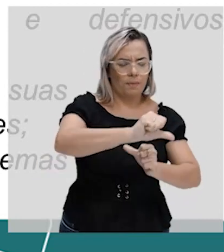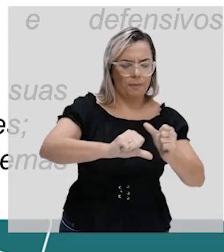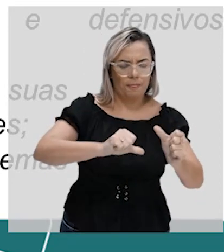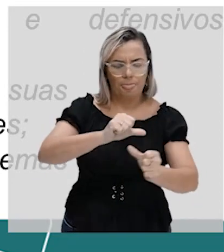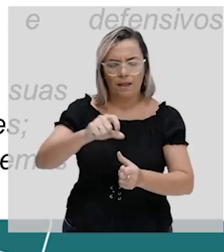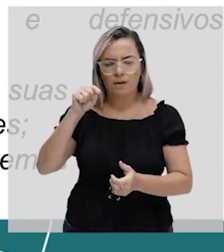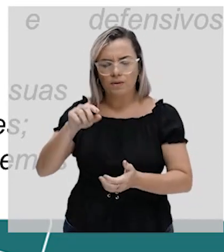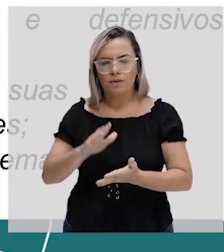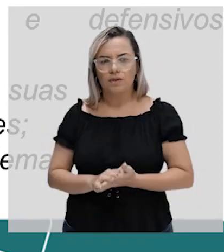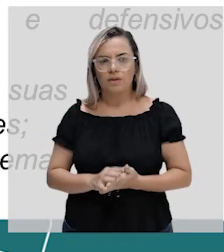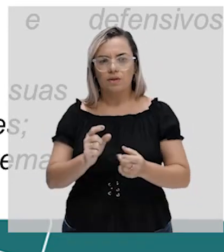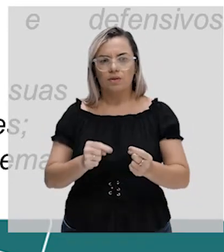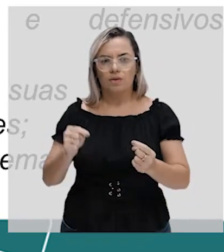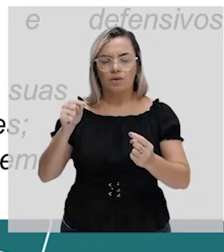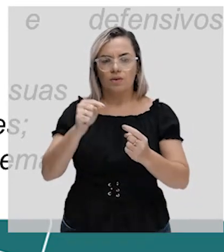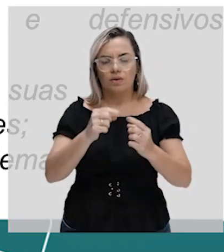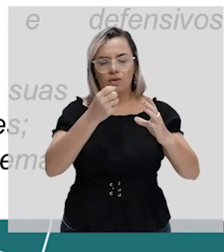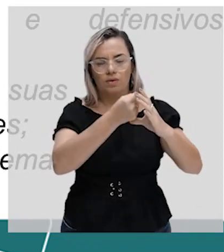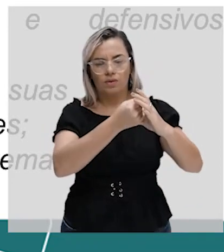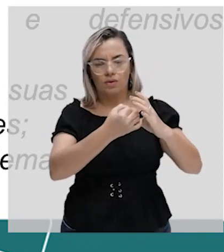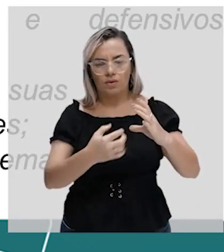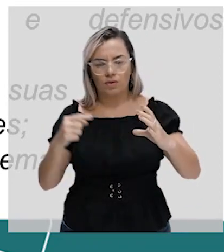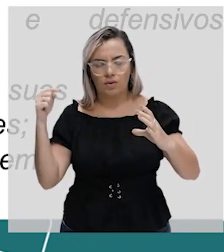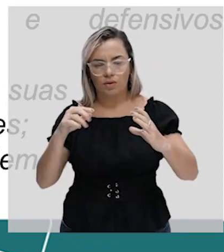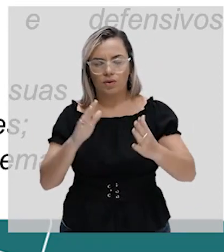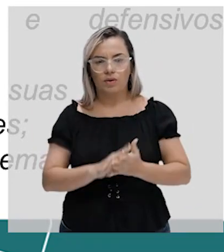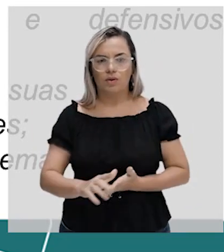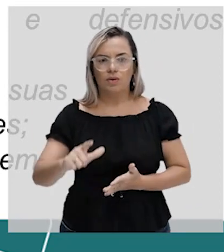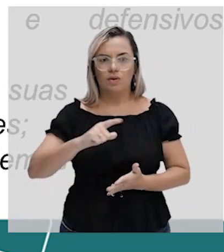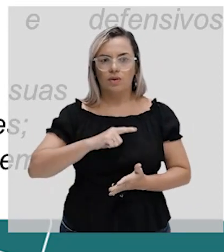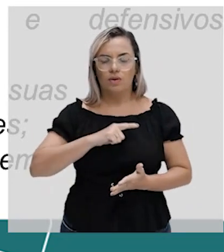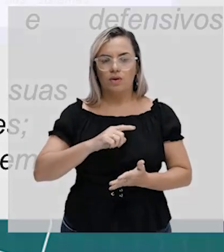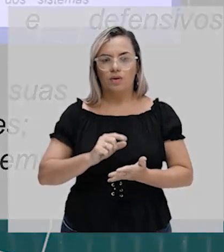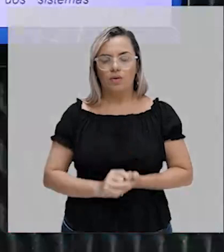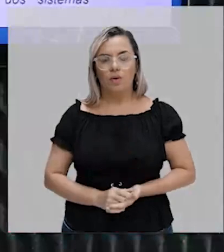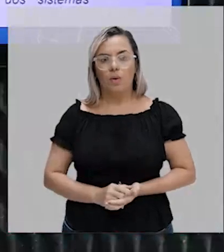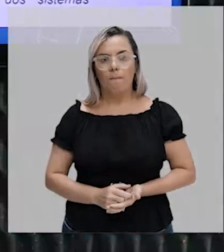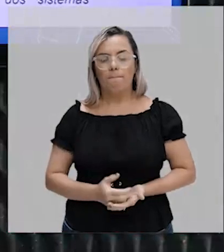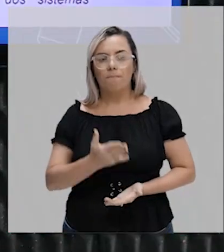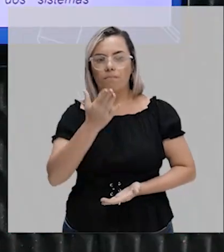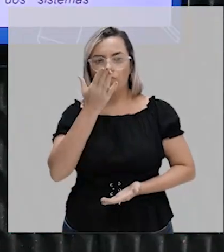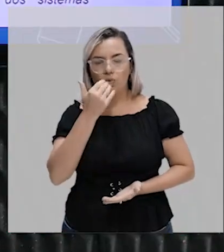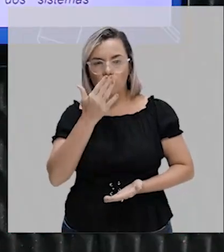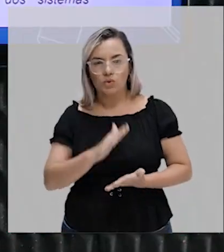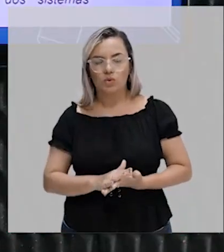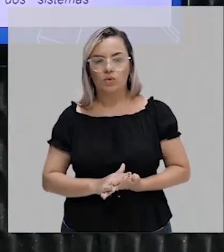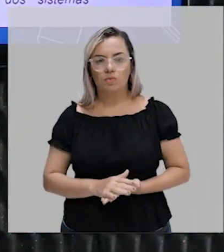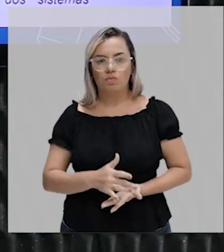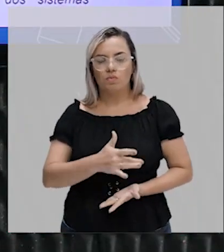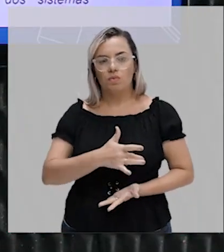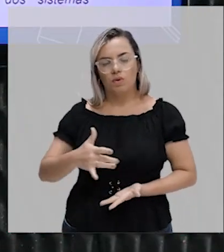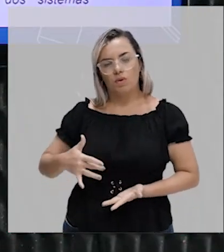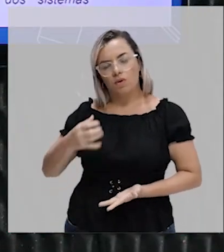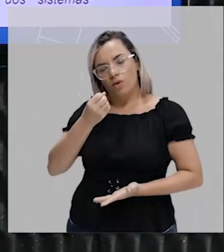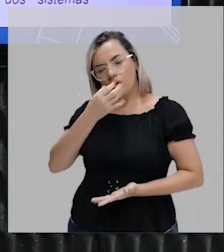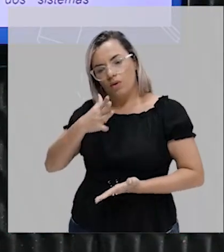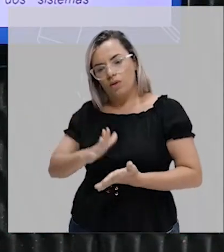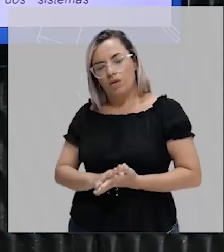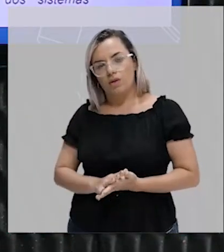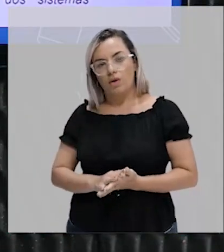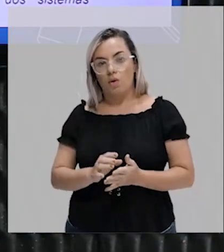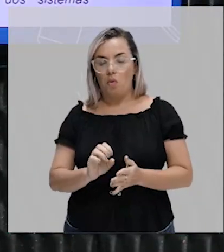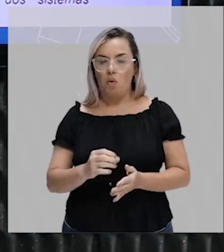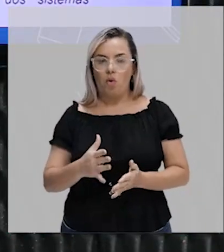para adquirir características como, por exemplo, ter maior índice nutricional ou principalmente conseguir ser mais